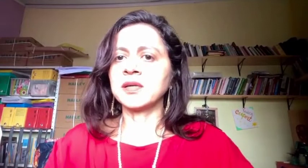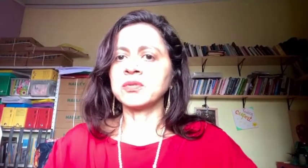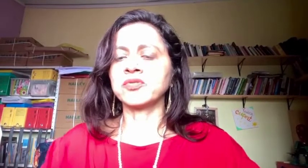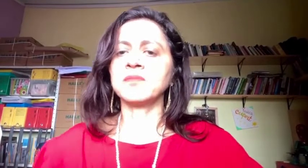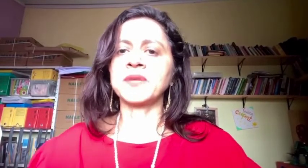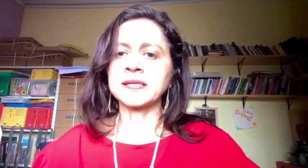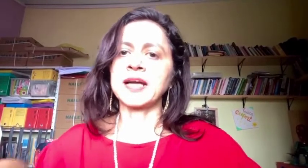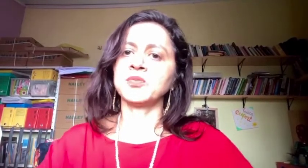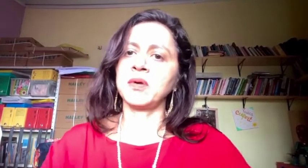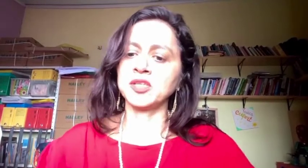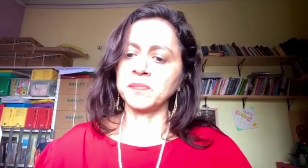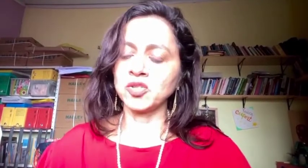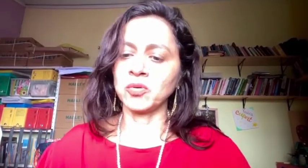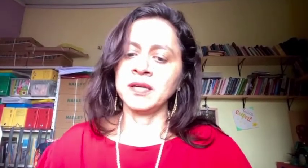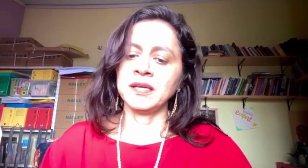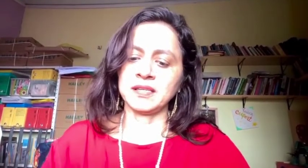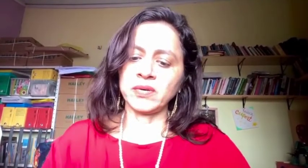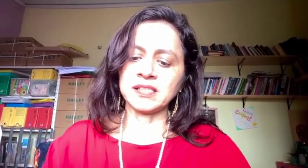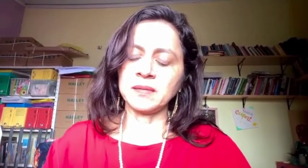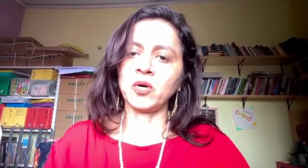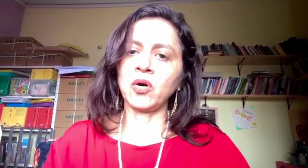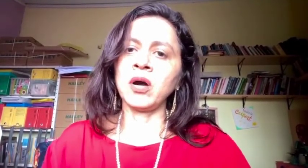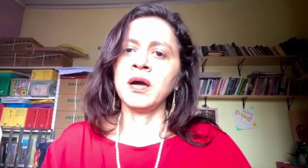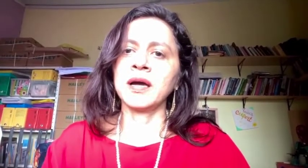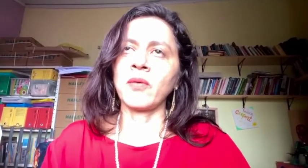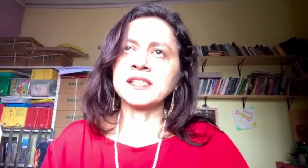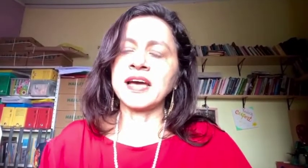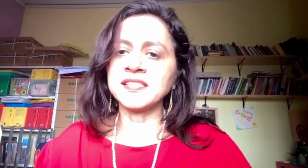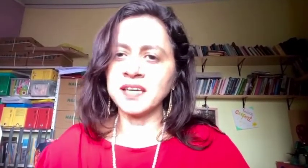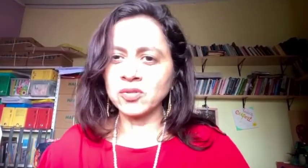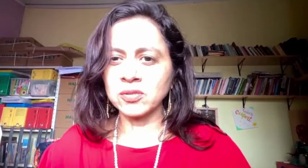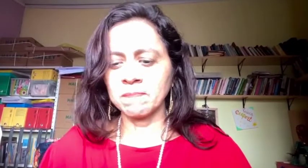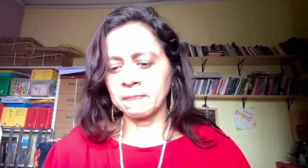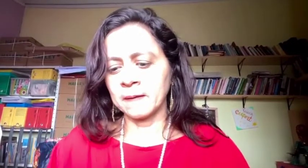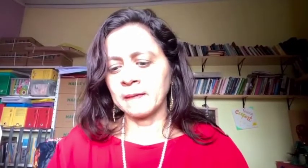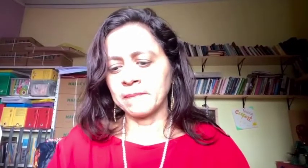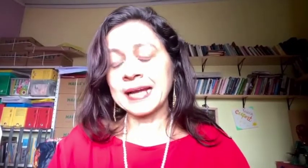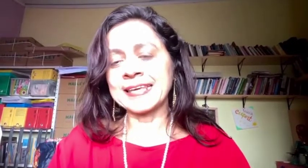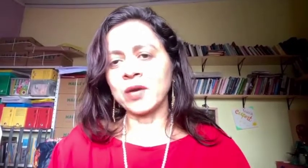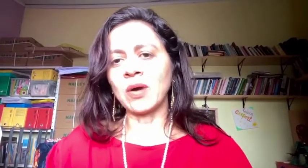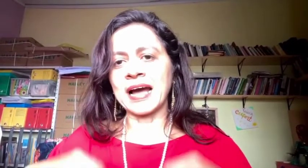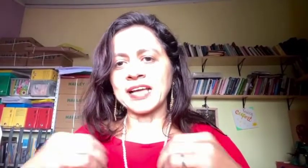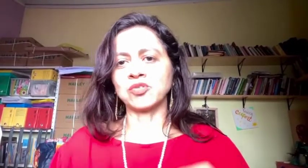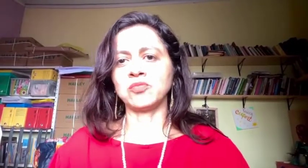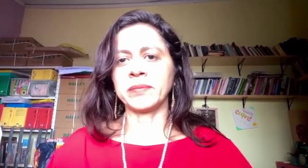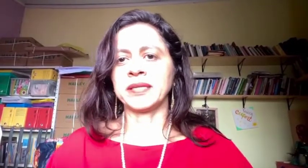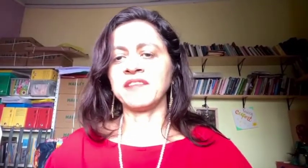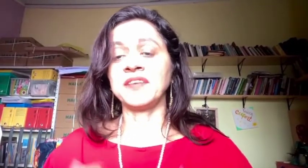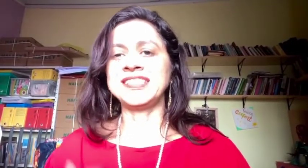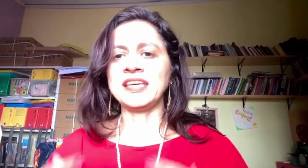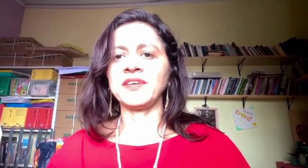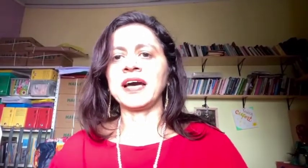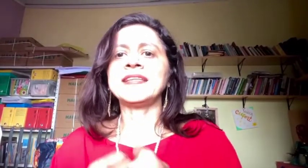que estão sendo praticados por uma mesma pessoa. Então, assim, demorou quase 10 anos para que o caso, de uma